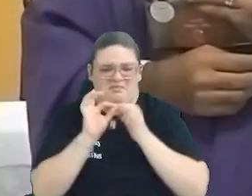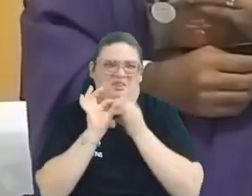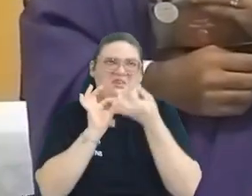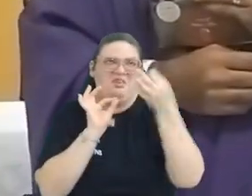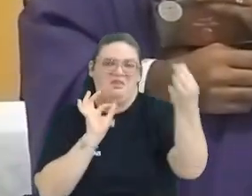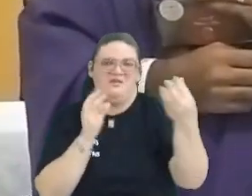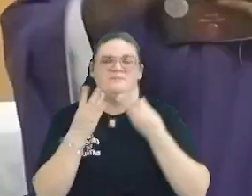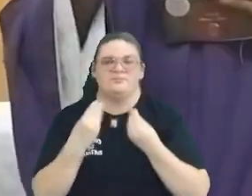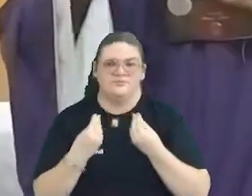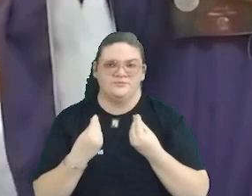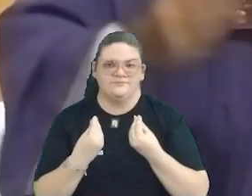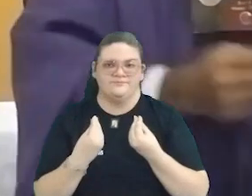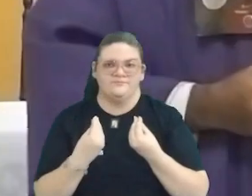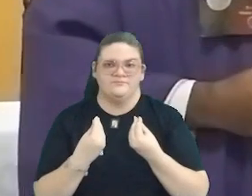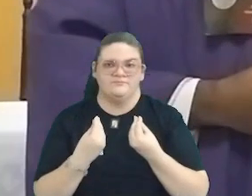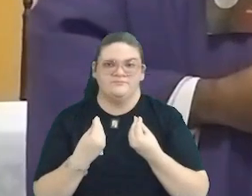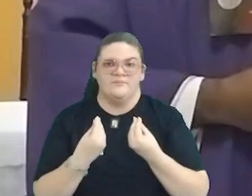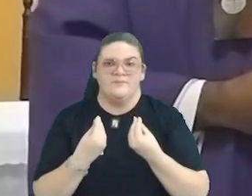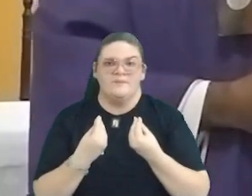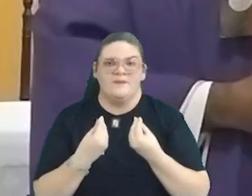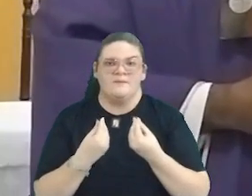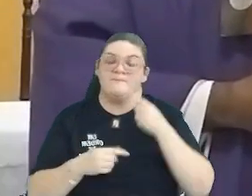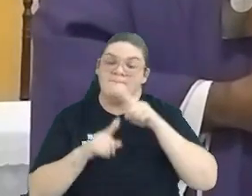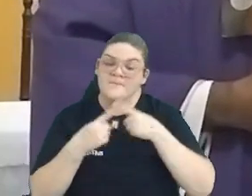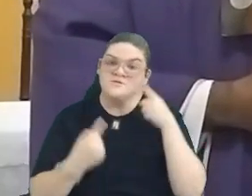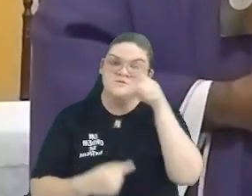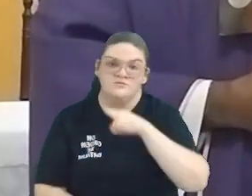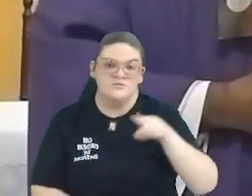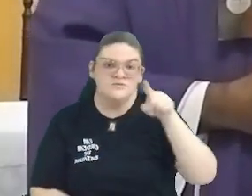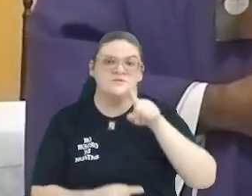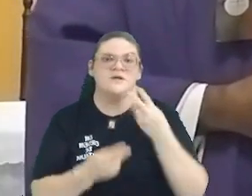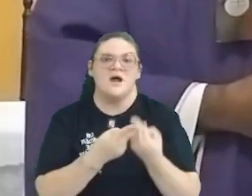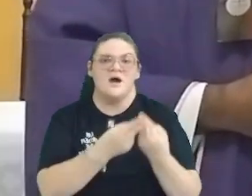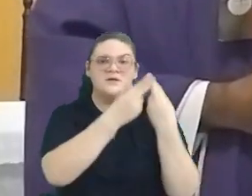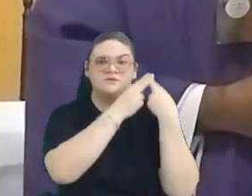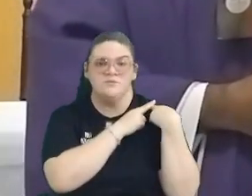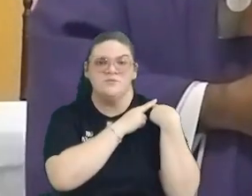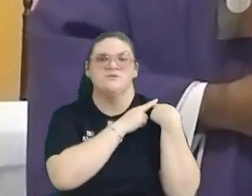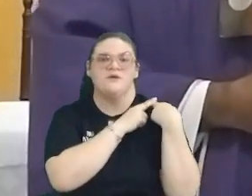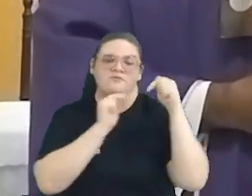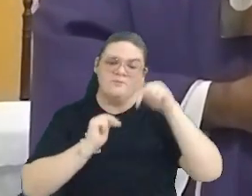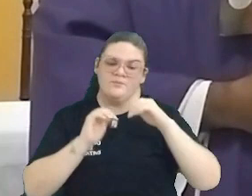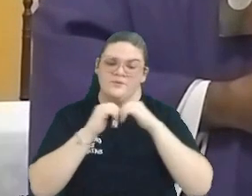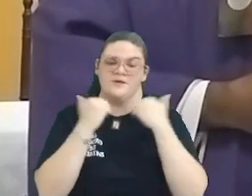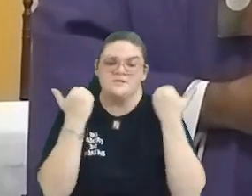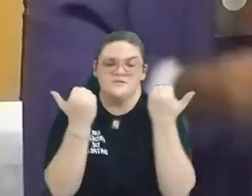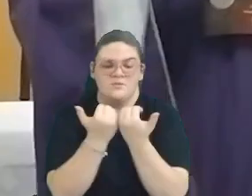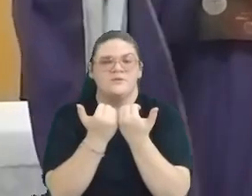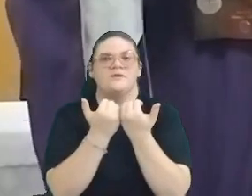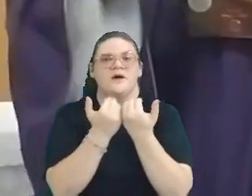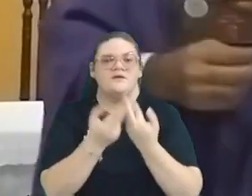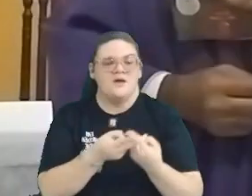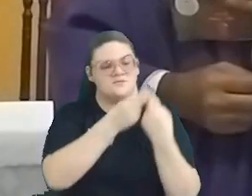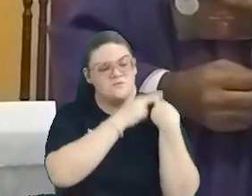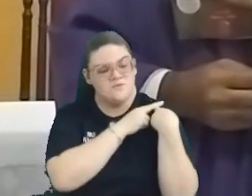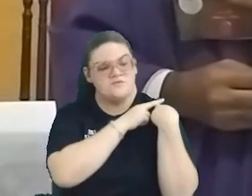reclamando. Você, irmão e irmã, é responsável por esta comunidade, é responsável por esta igreja, é